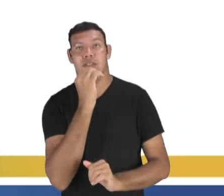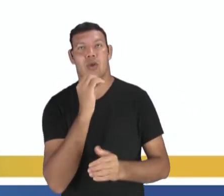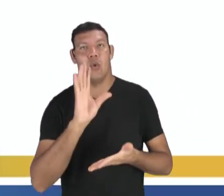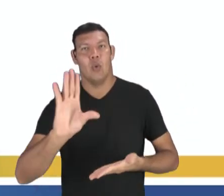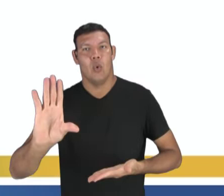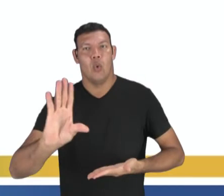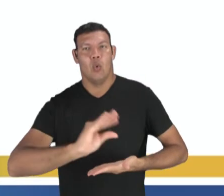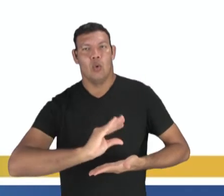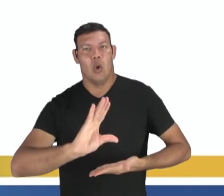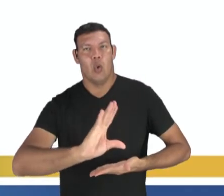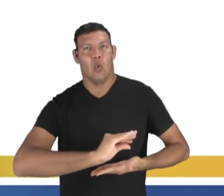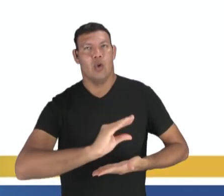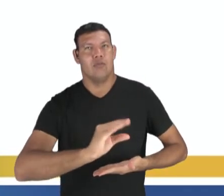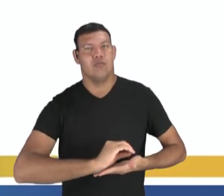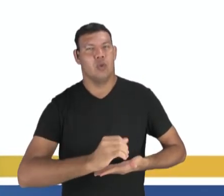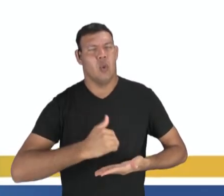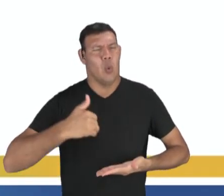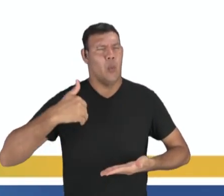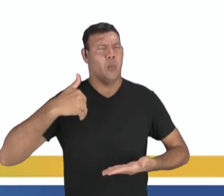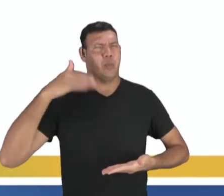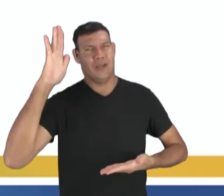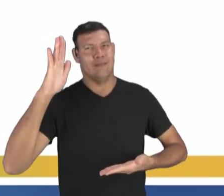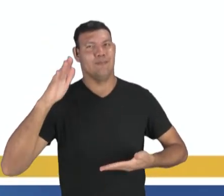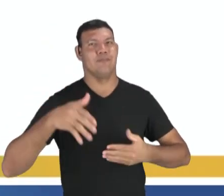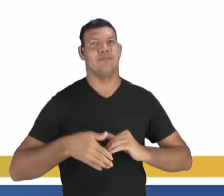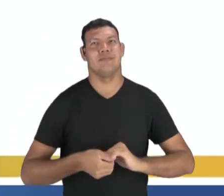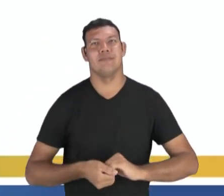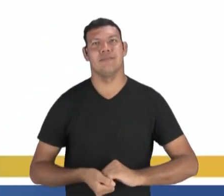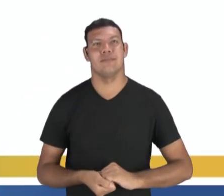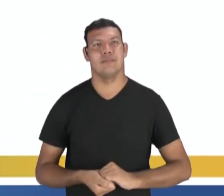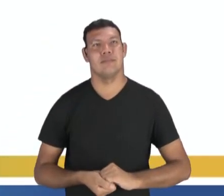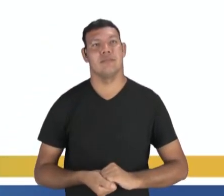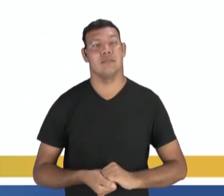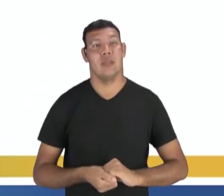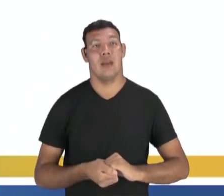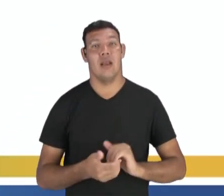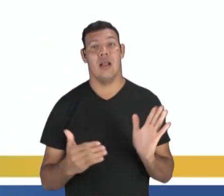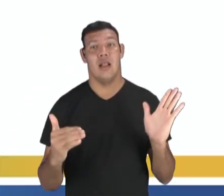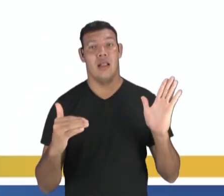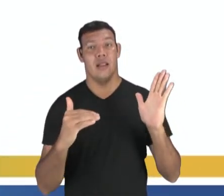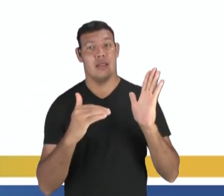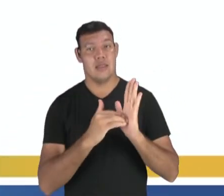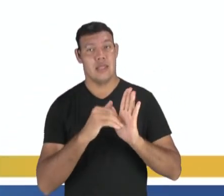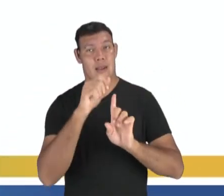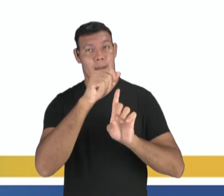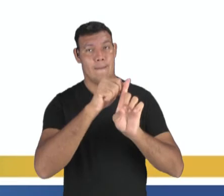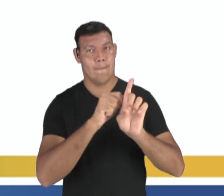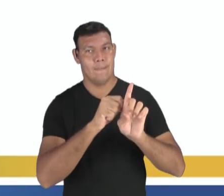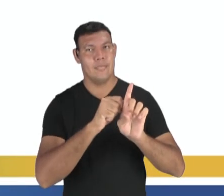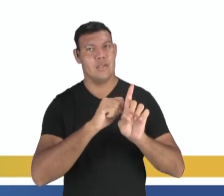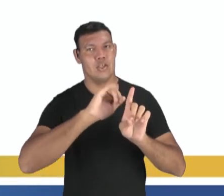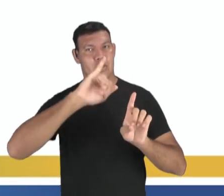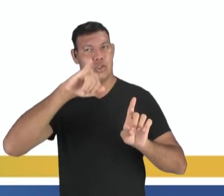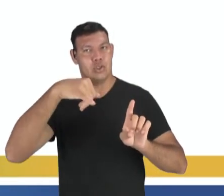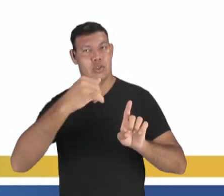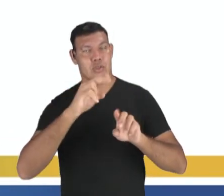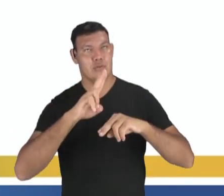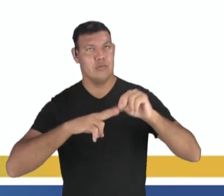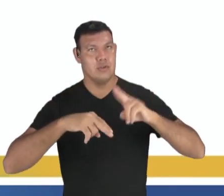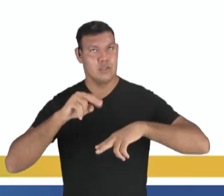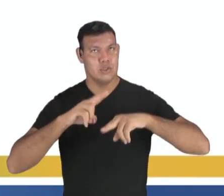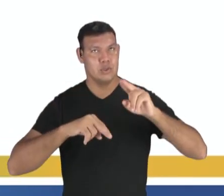acumula em valores altos e até junho de 2009